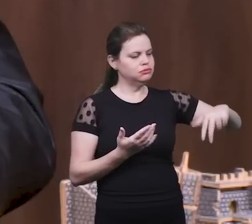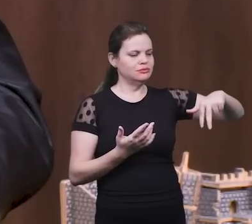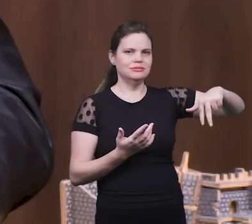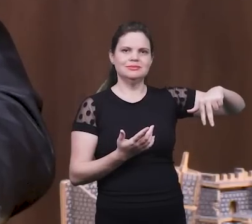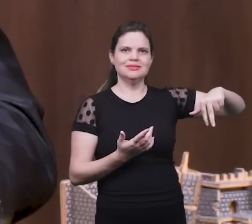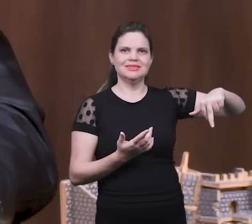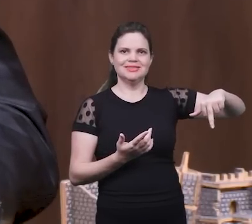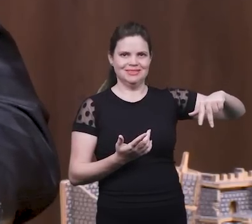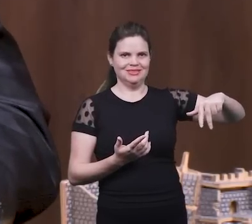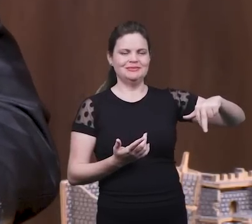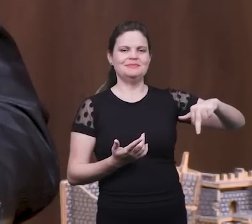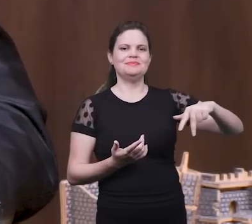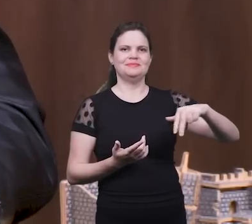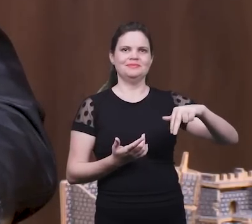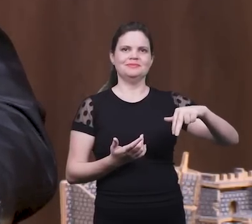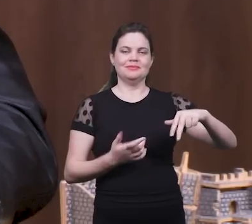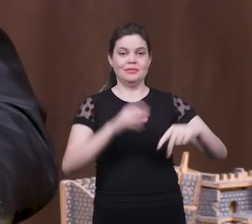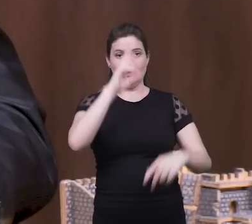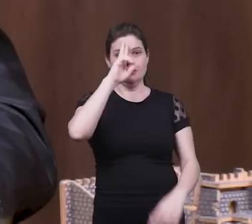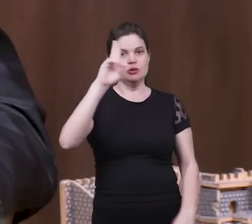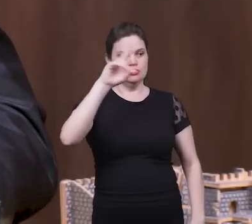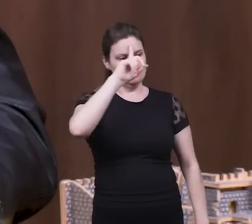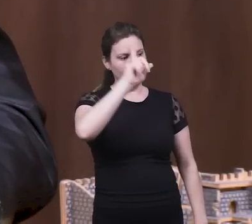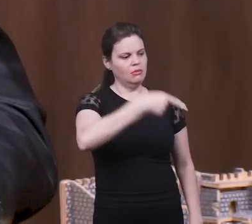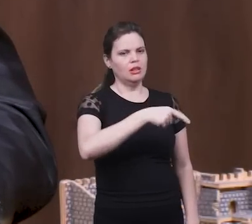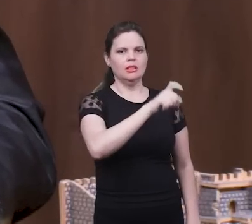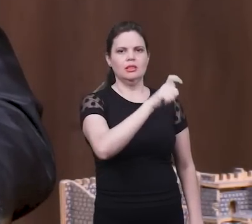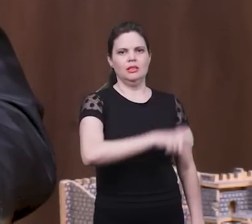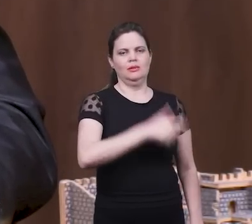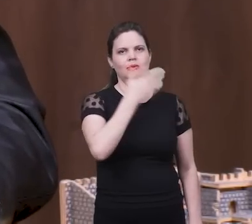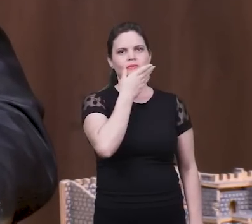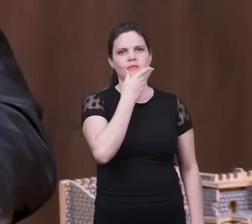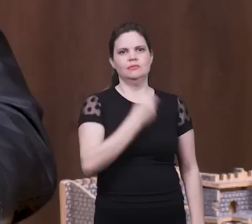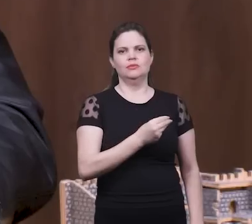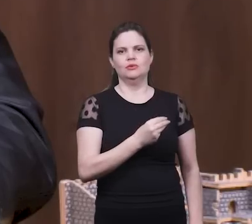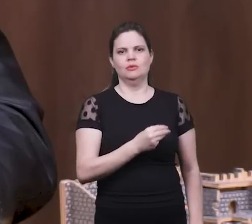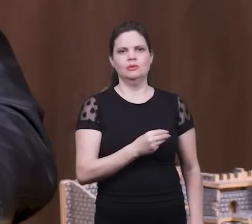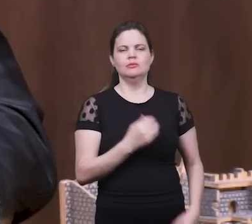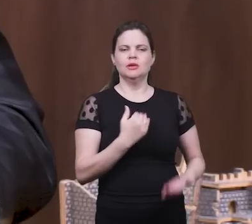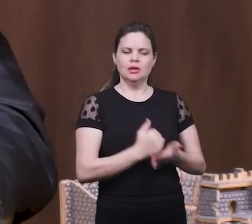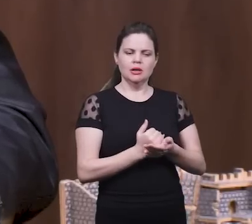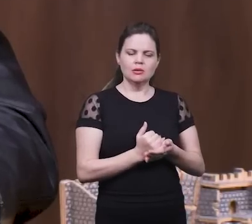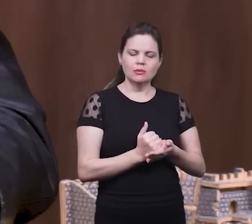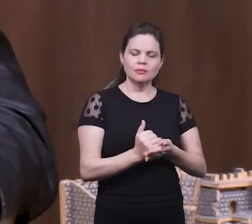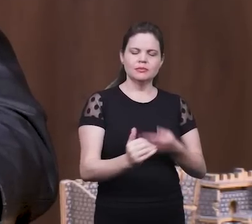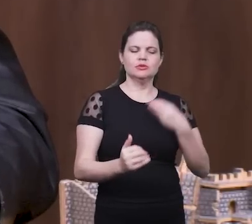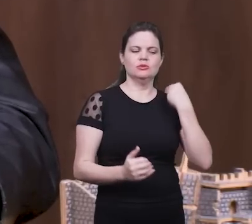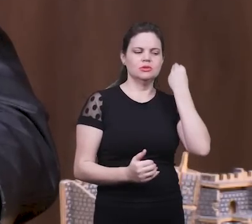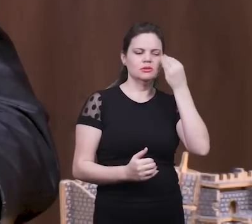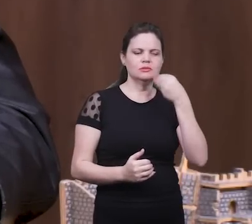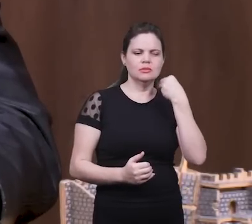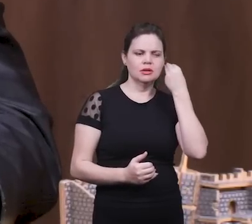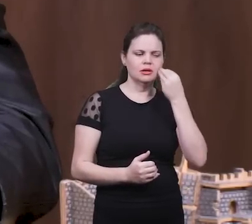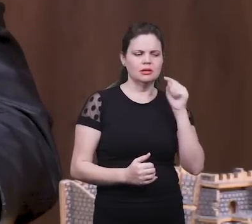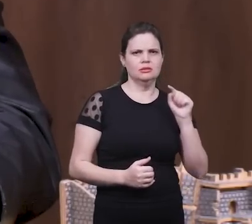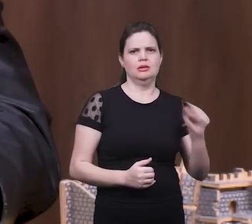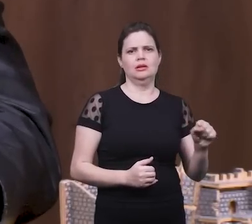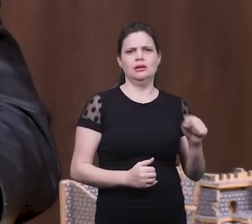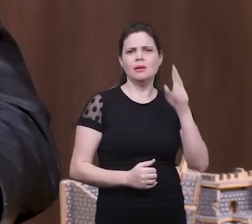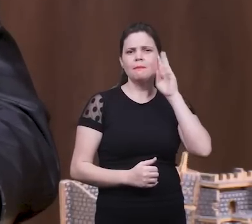Essa foi a palavra que o Senhor deu para aquele homem. Começou por essa experiência, 38